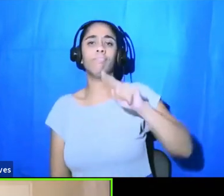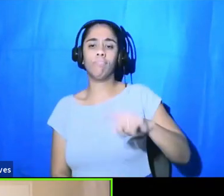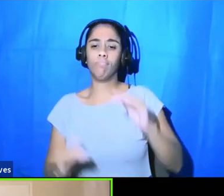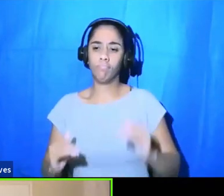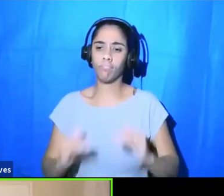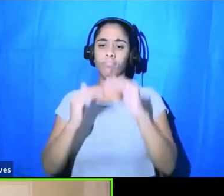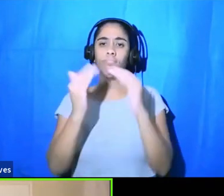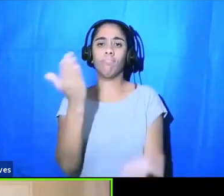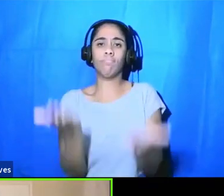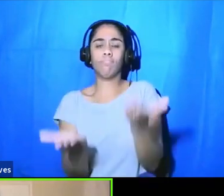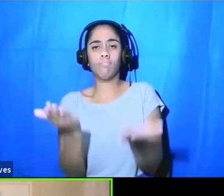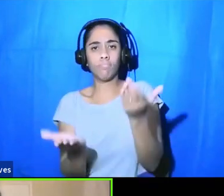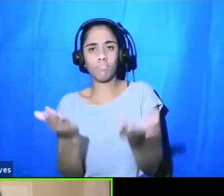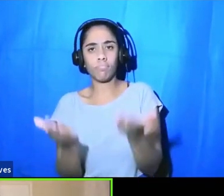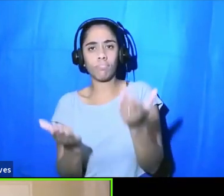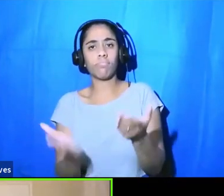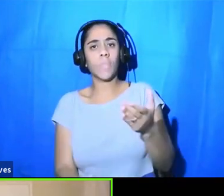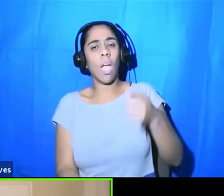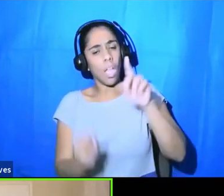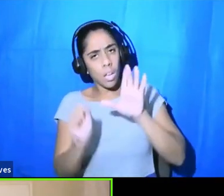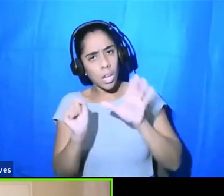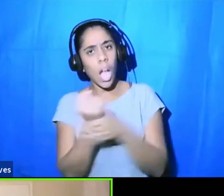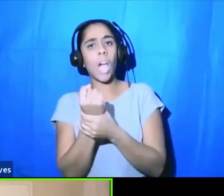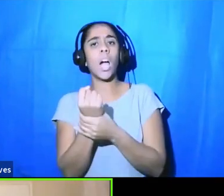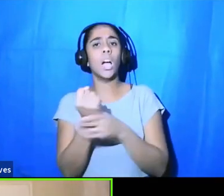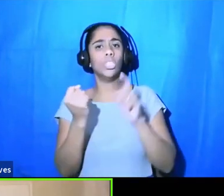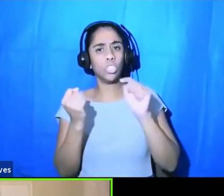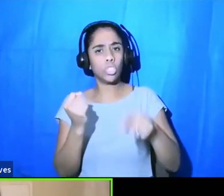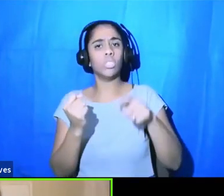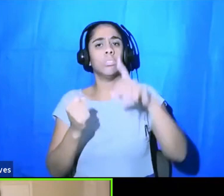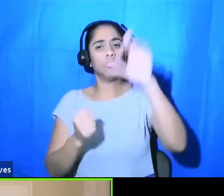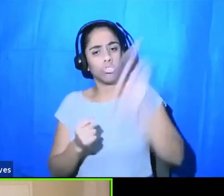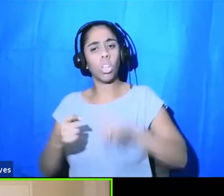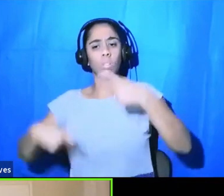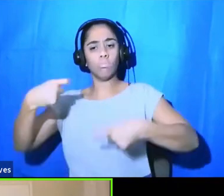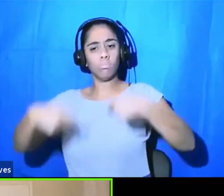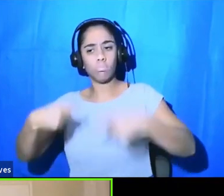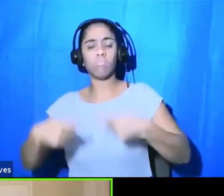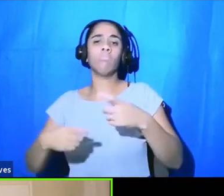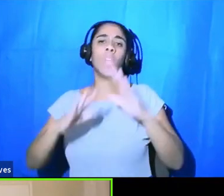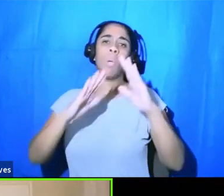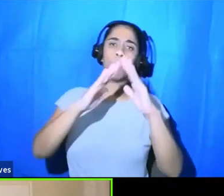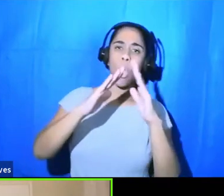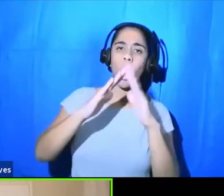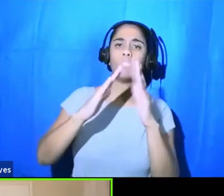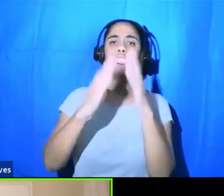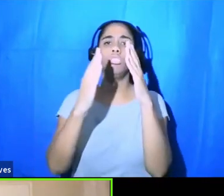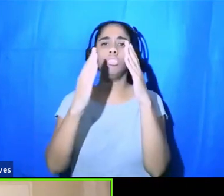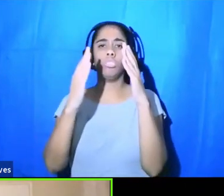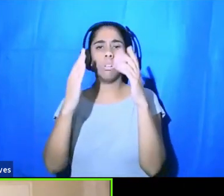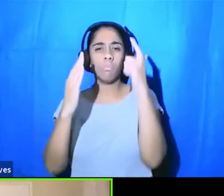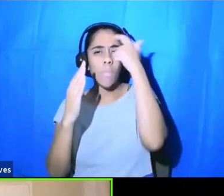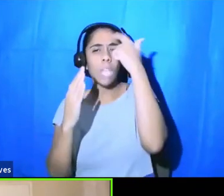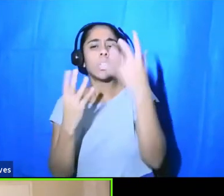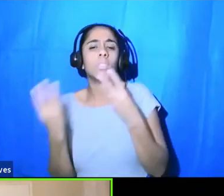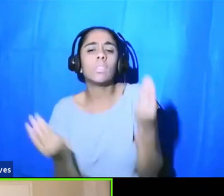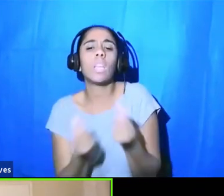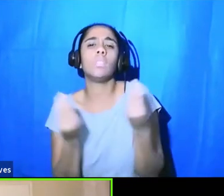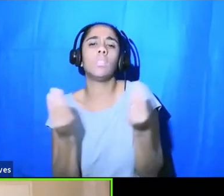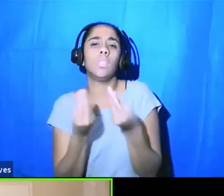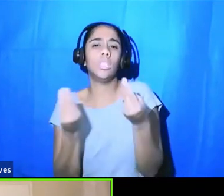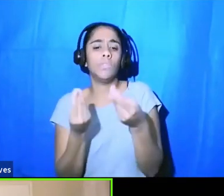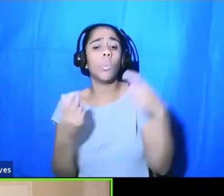vivenda sensível à necessidade de pôr fim às condições materiais que habilitan a